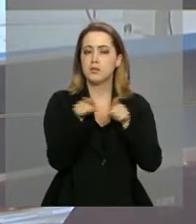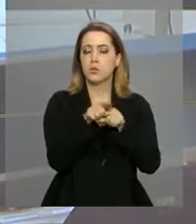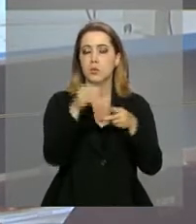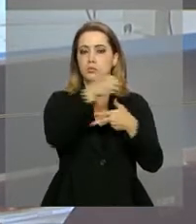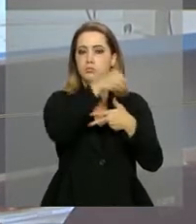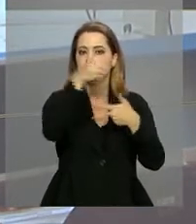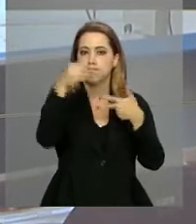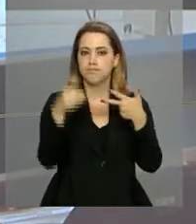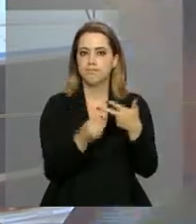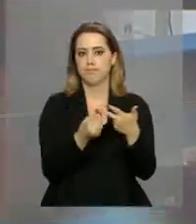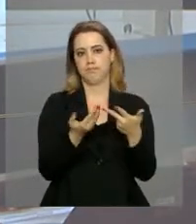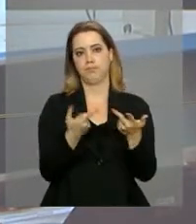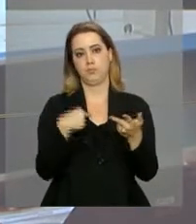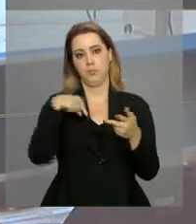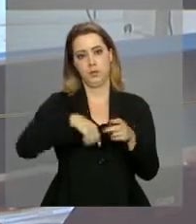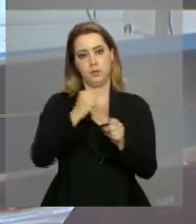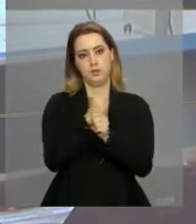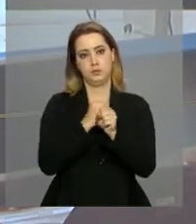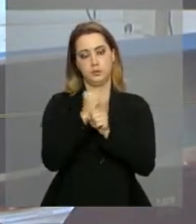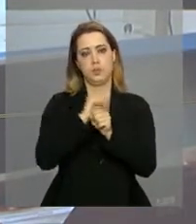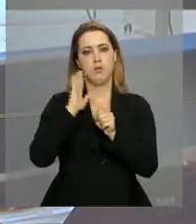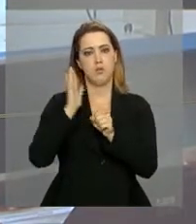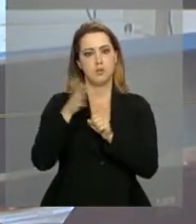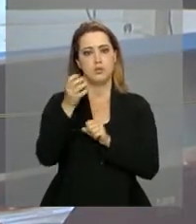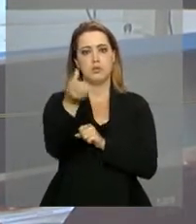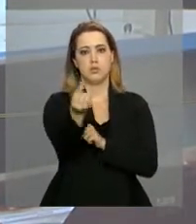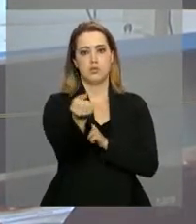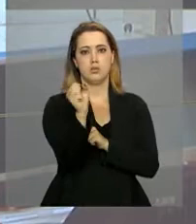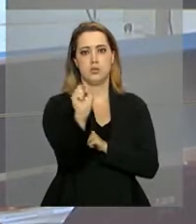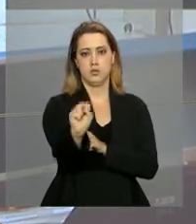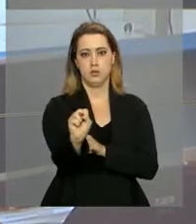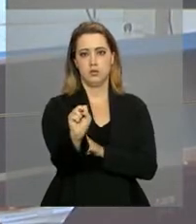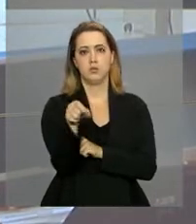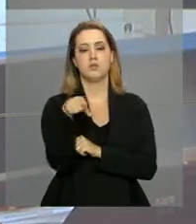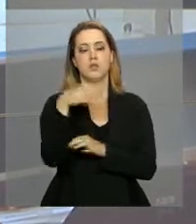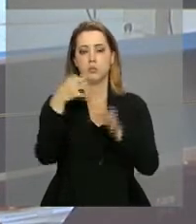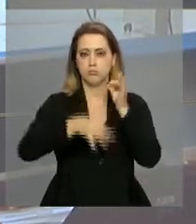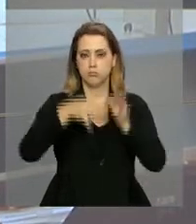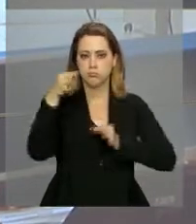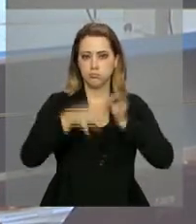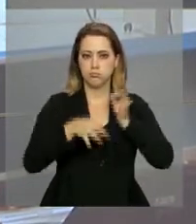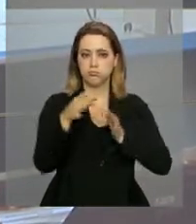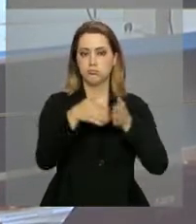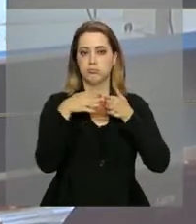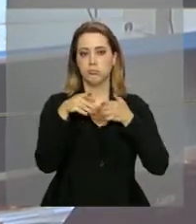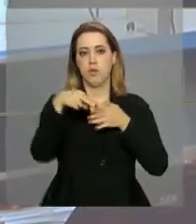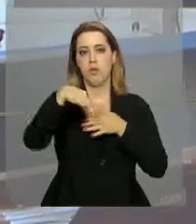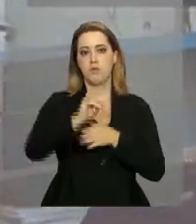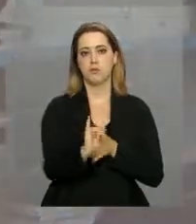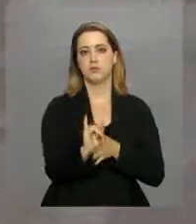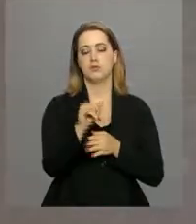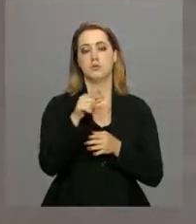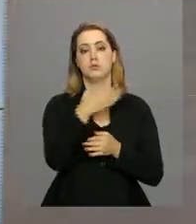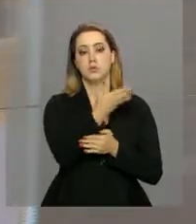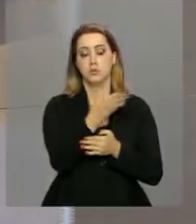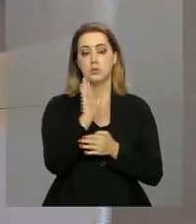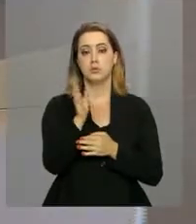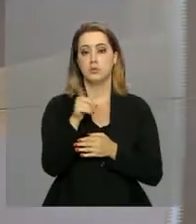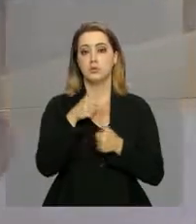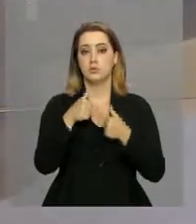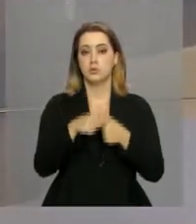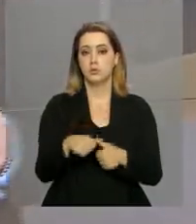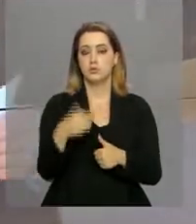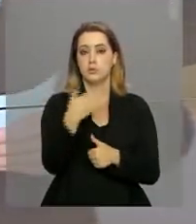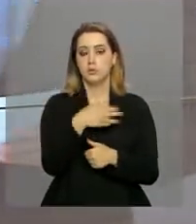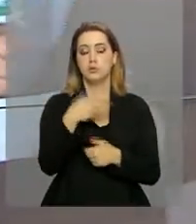exame nacional do ensino médio este ano já foram 68 demandas na justiça eo repórter nem pereira que já está aqui comigo